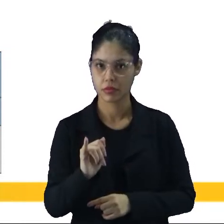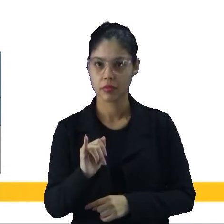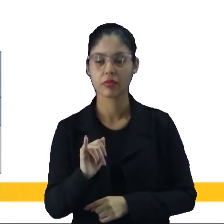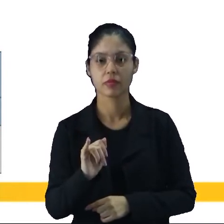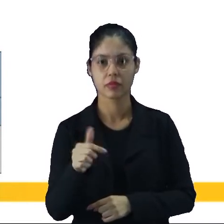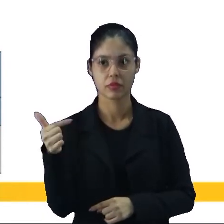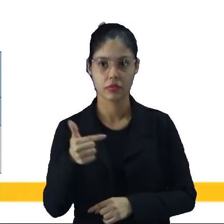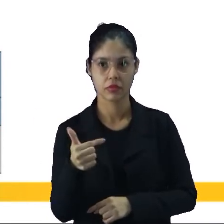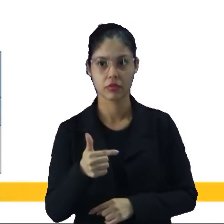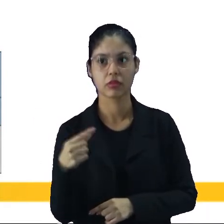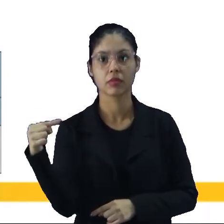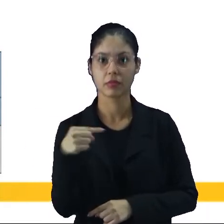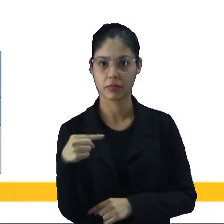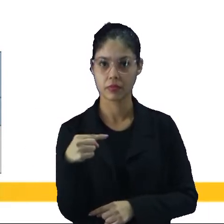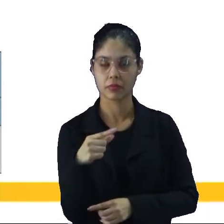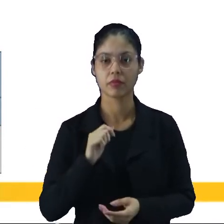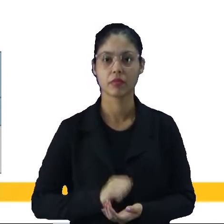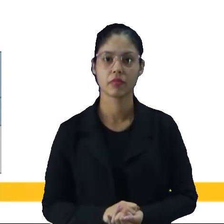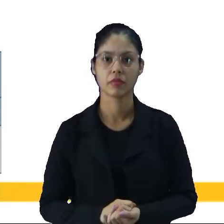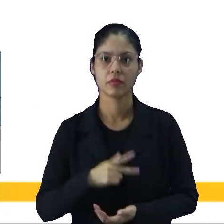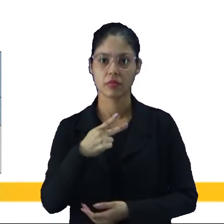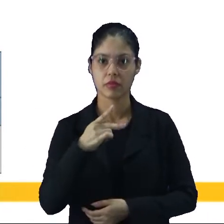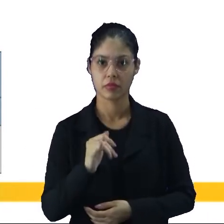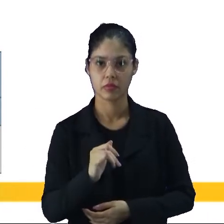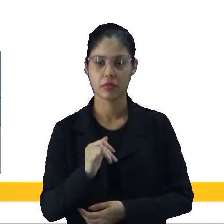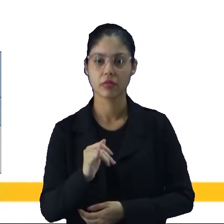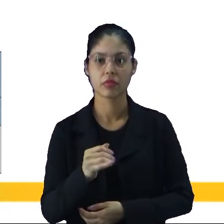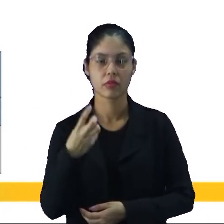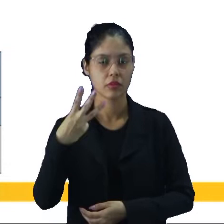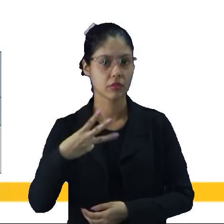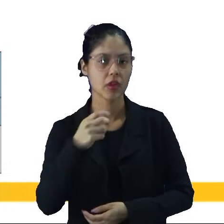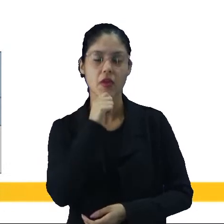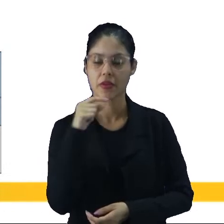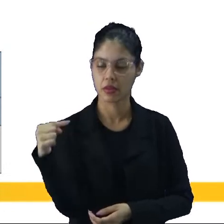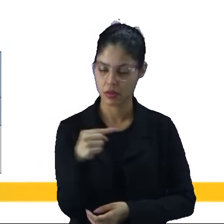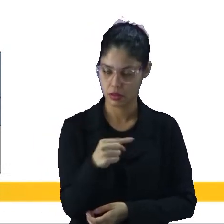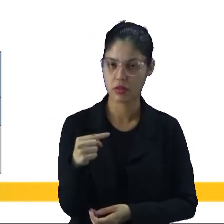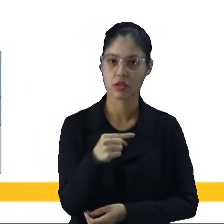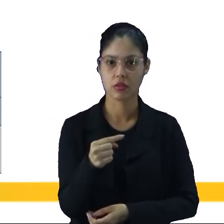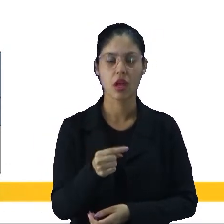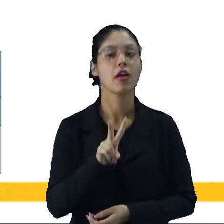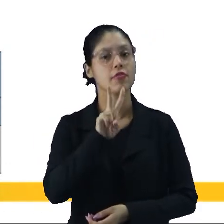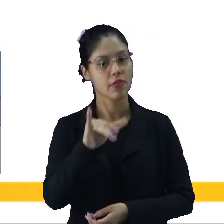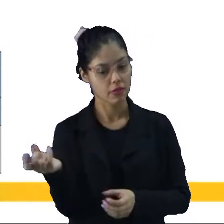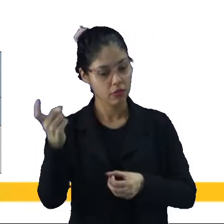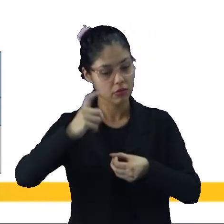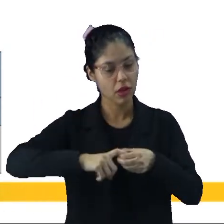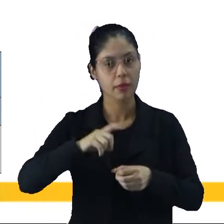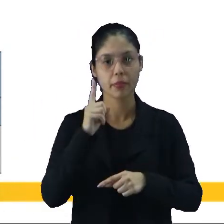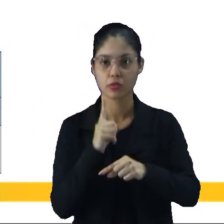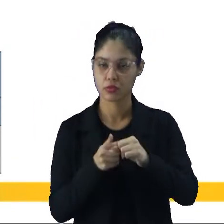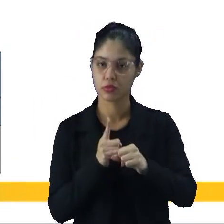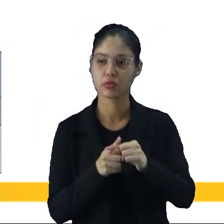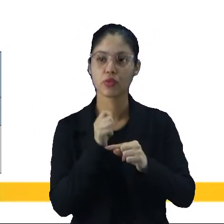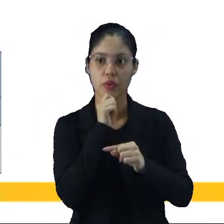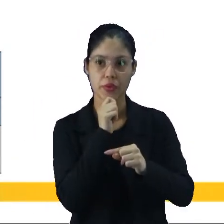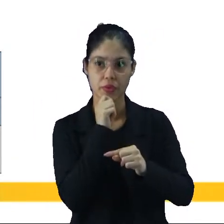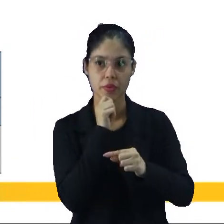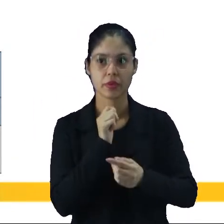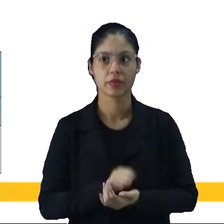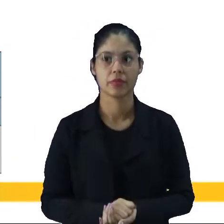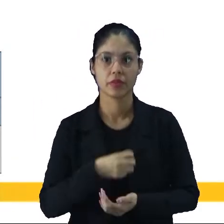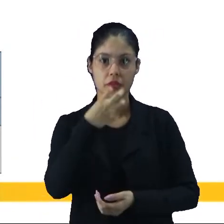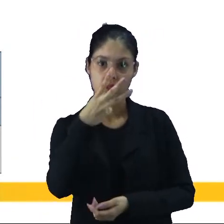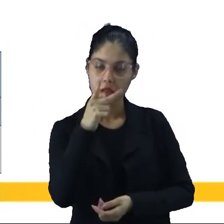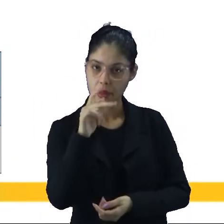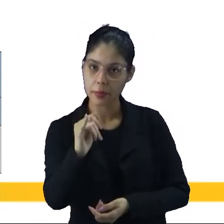sobre 2 a π é negativo, de π a 3π sobre 2 é negativo e volta a ficar positivo, tá? Aqui, ó,